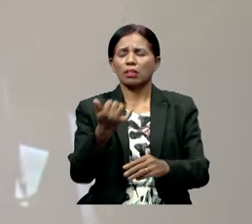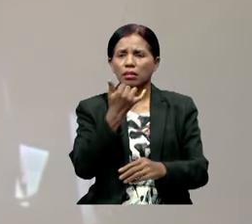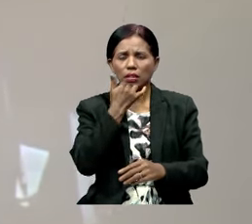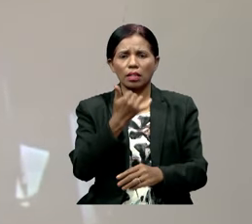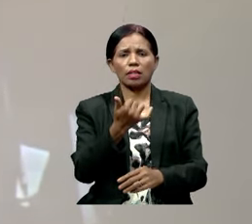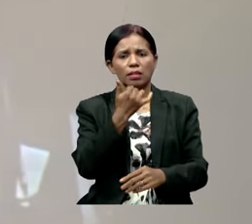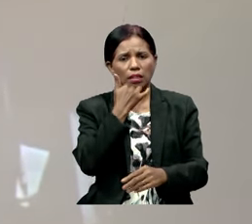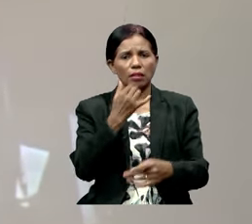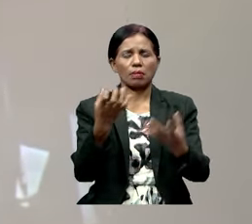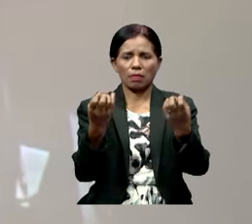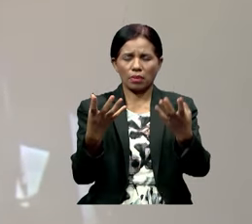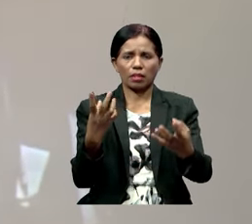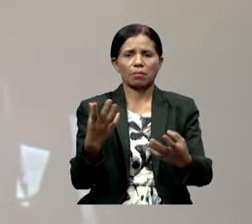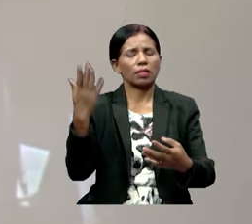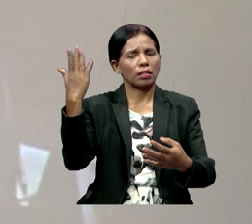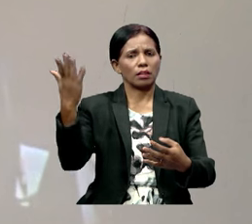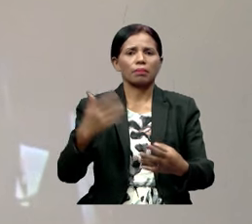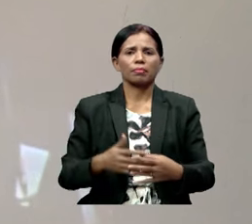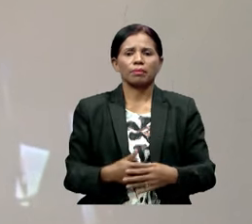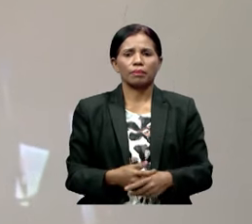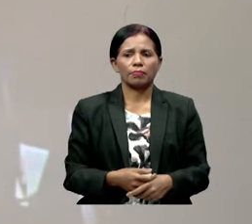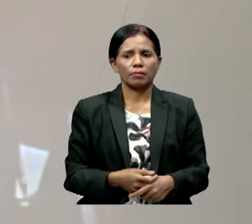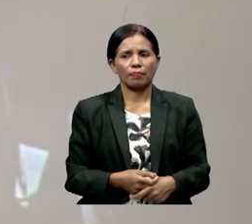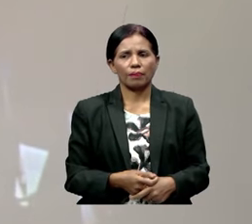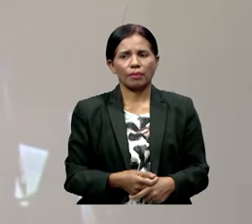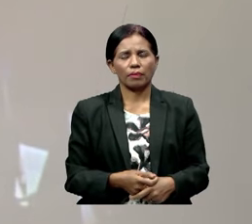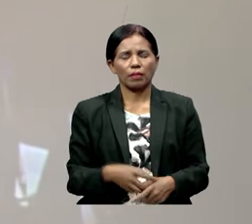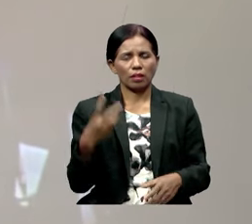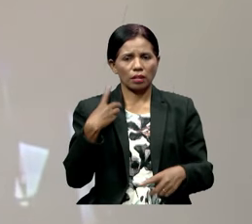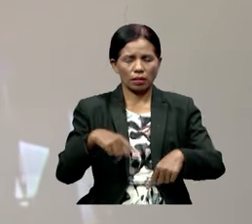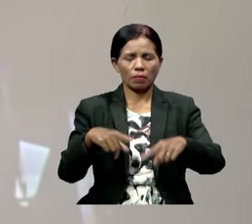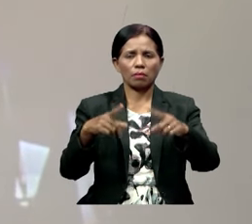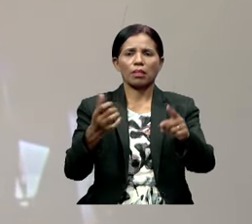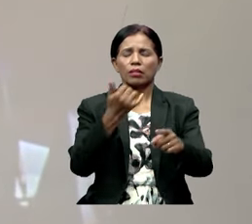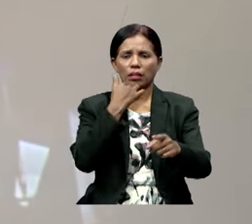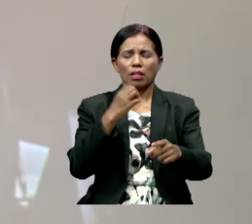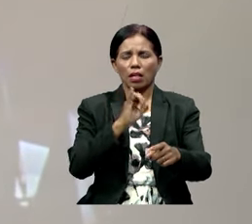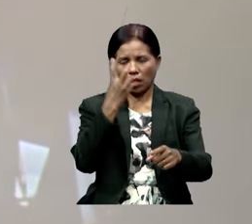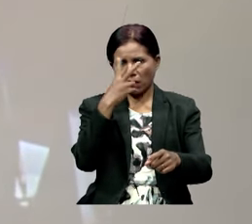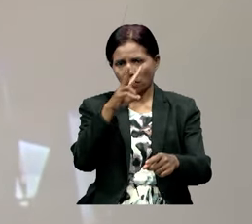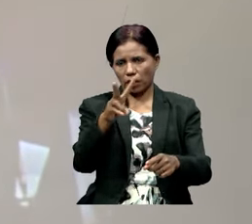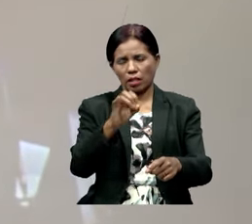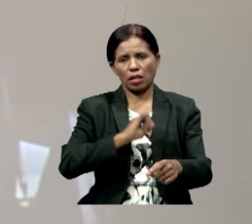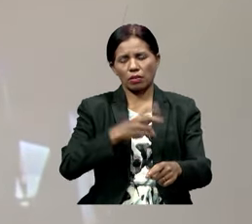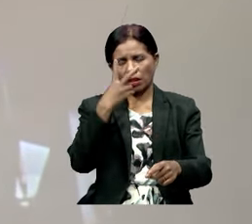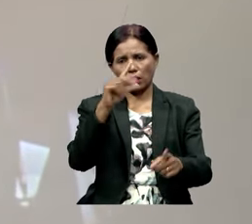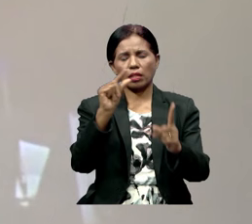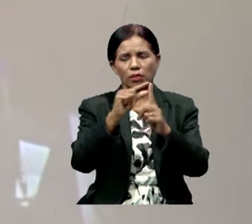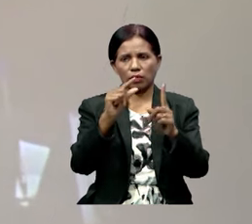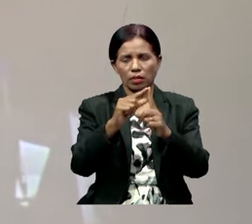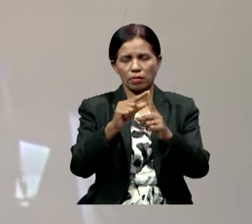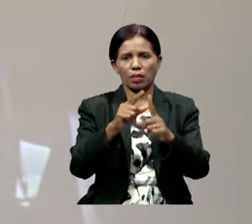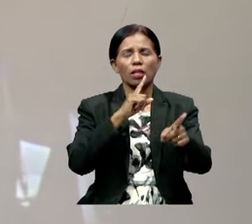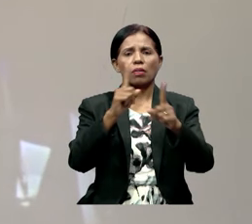Falanços lo que da neve ma acontece. Antes que a falanços, ha usita o lo lia foi numa neve excelência